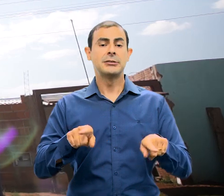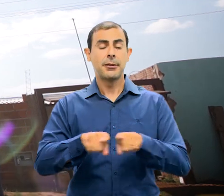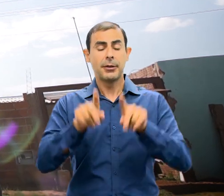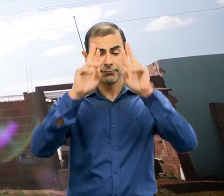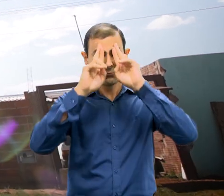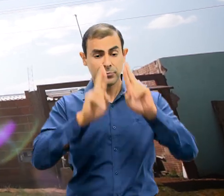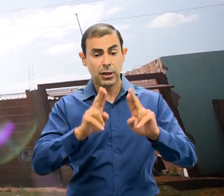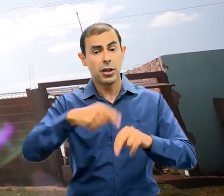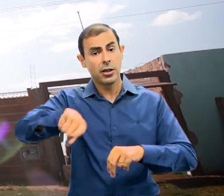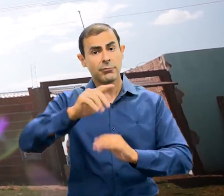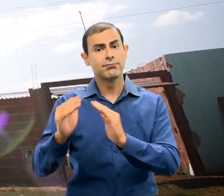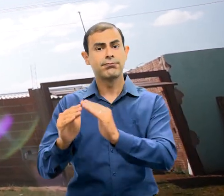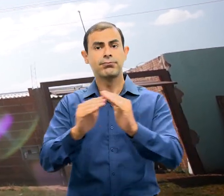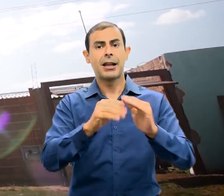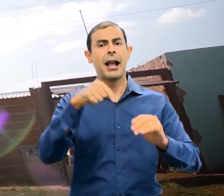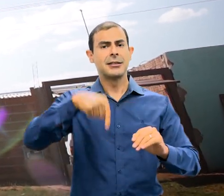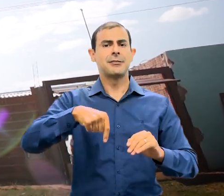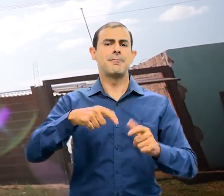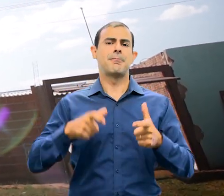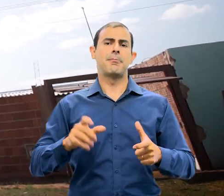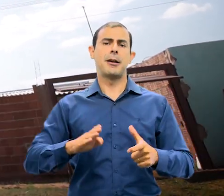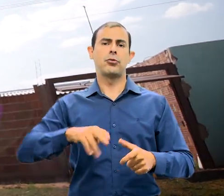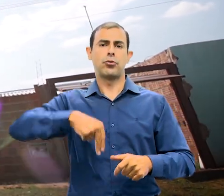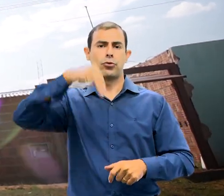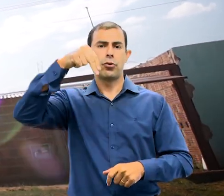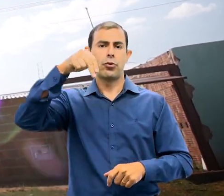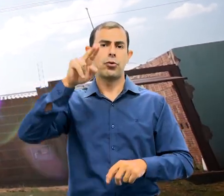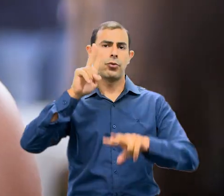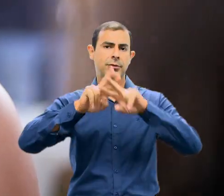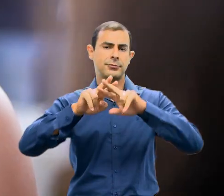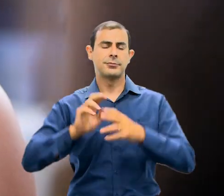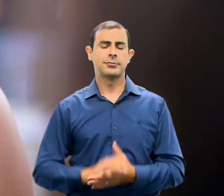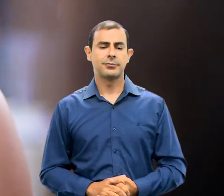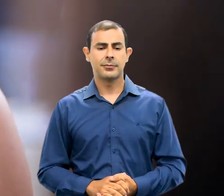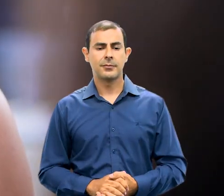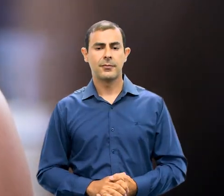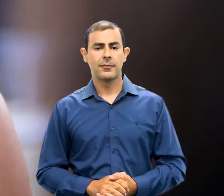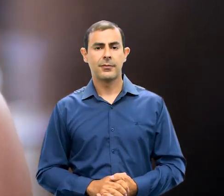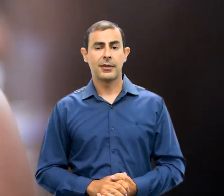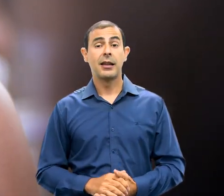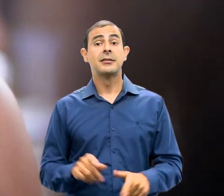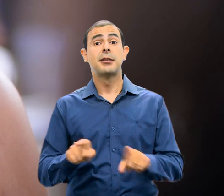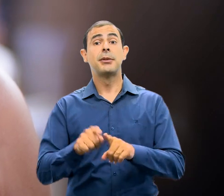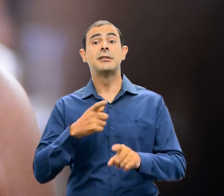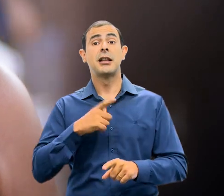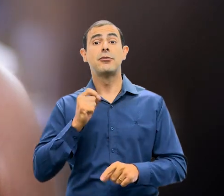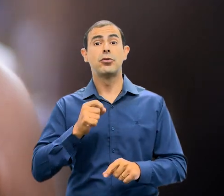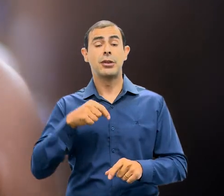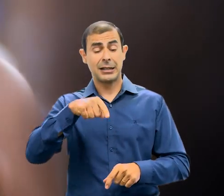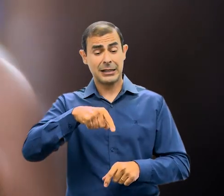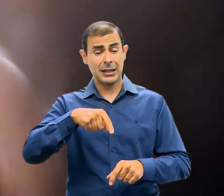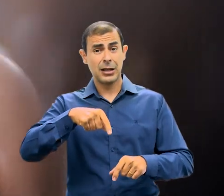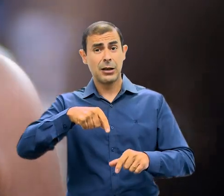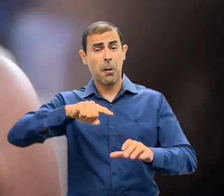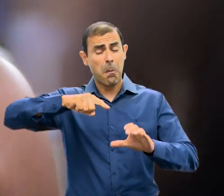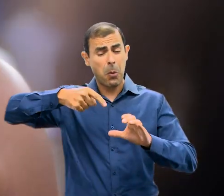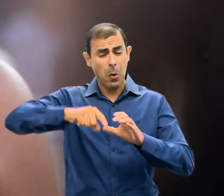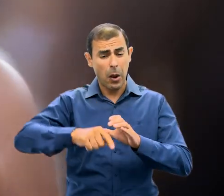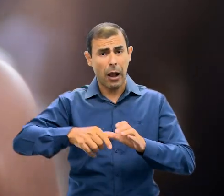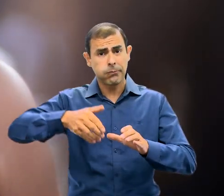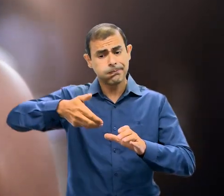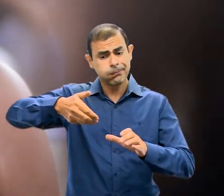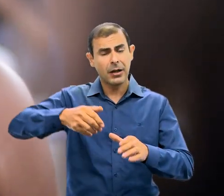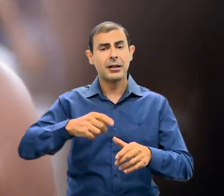respeito e atender às demandas necessárias dos moradores, principalmente aqui do bairro Noroeste. Já teve vezes de ter crateras, né, aqui na